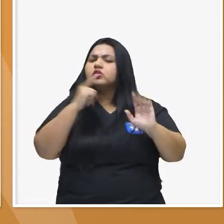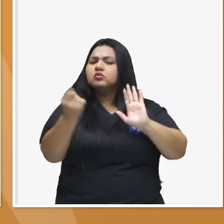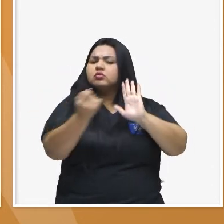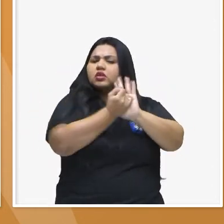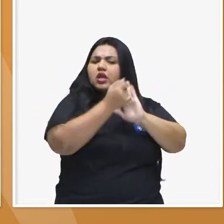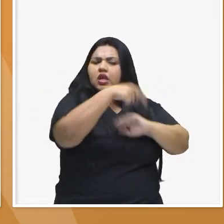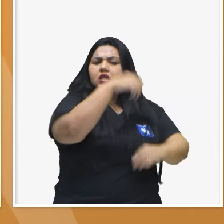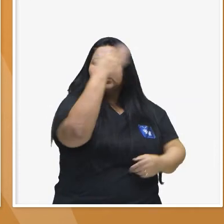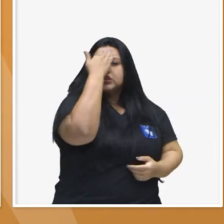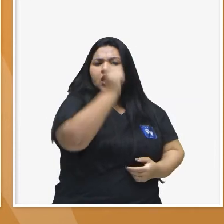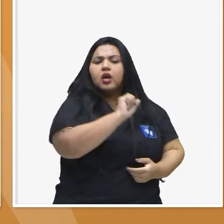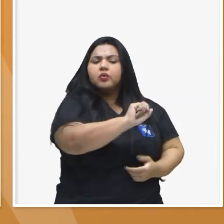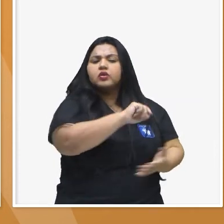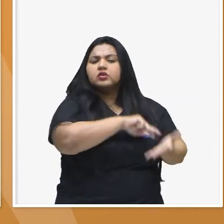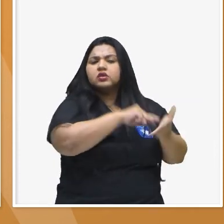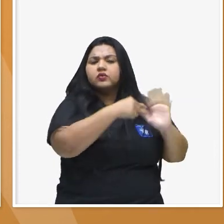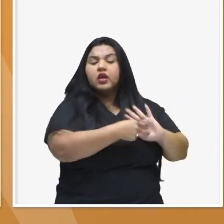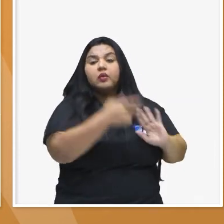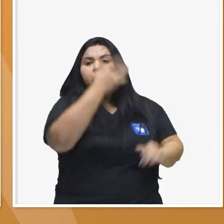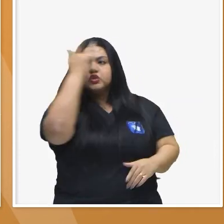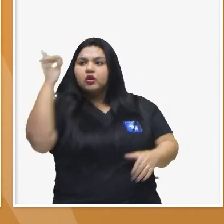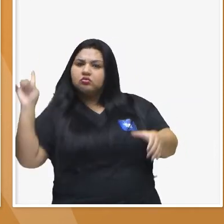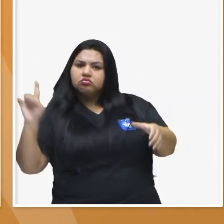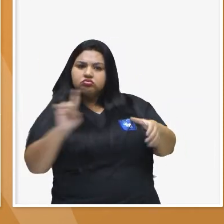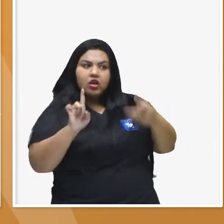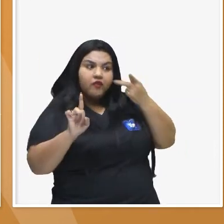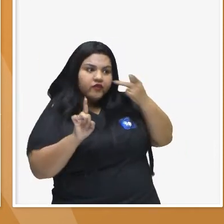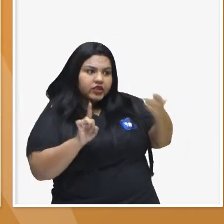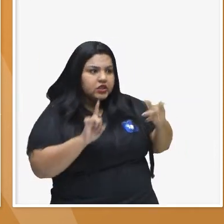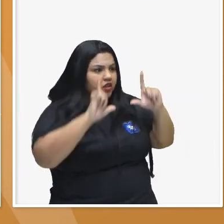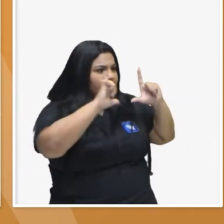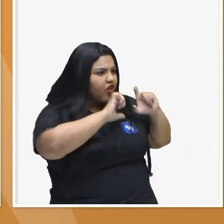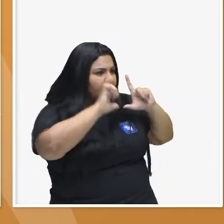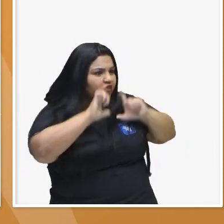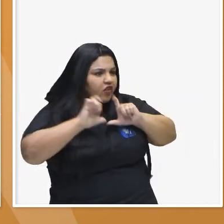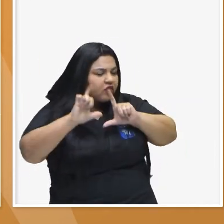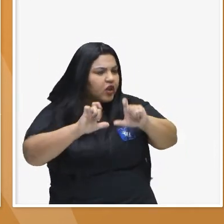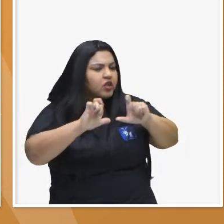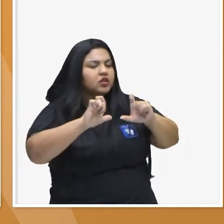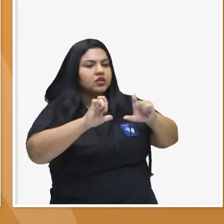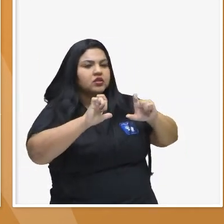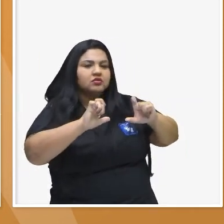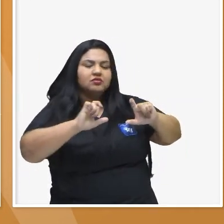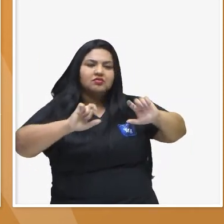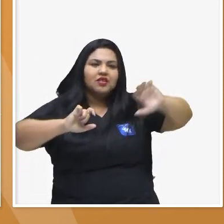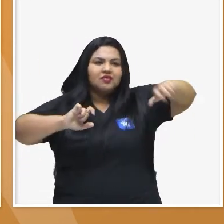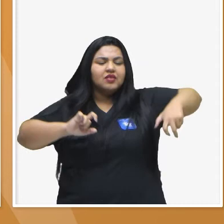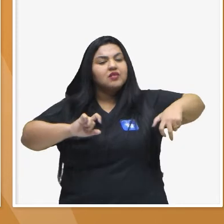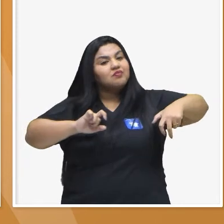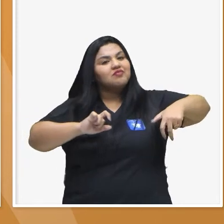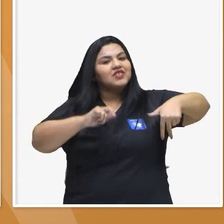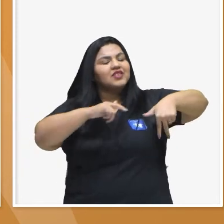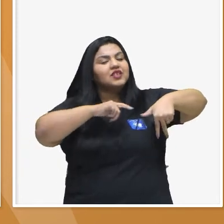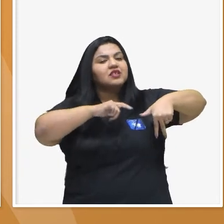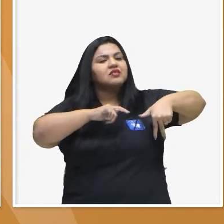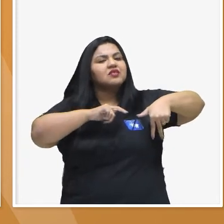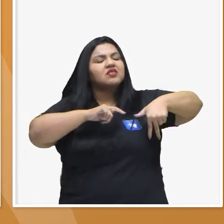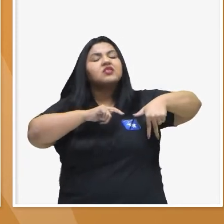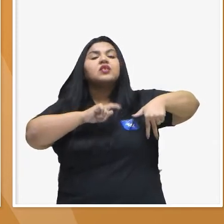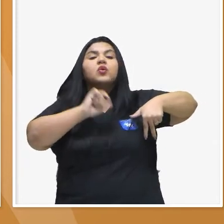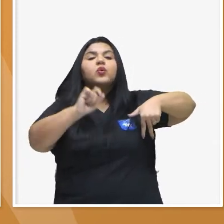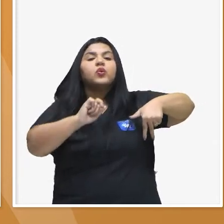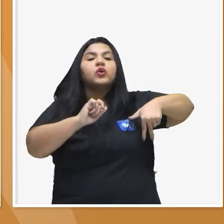sabe o que significa. Quem chega de fora, né, bate foto, né, quer bater uma foto abraçada com eles, mas ele não tem nem ideia do